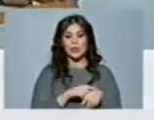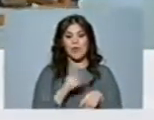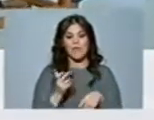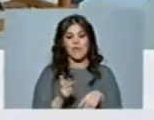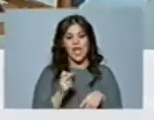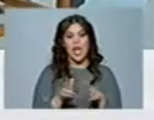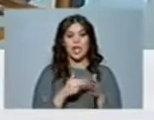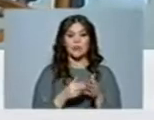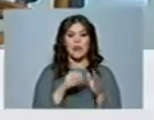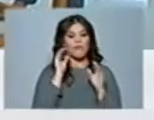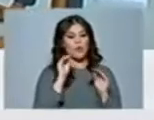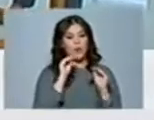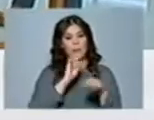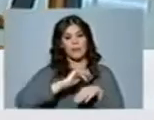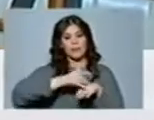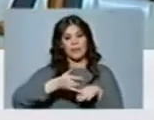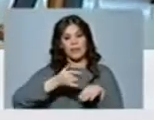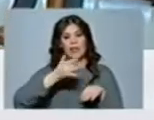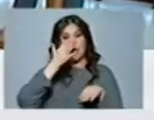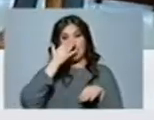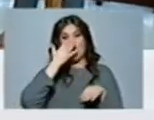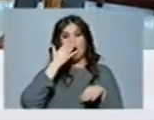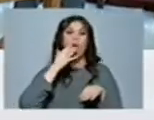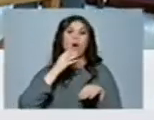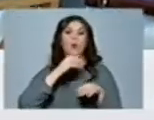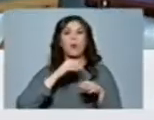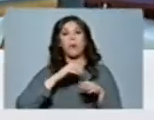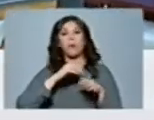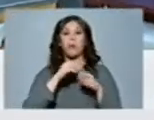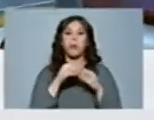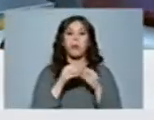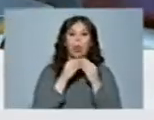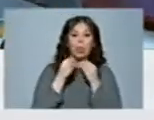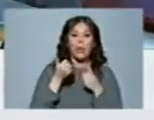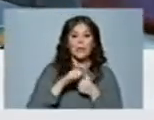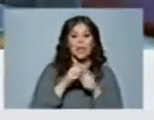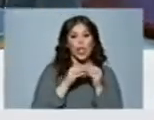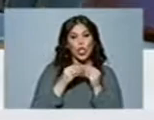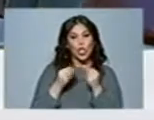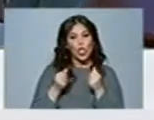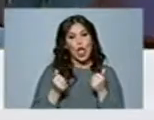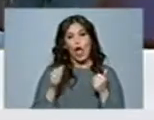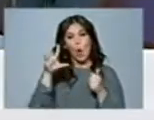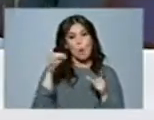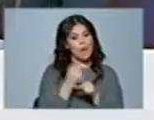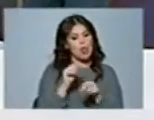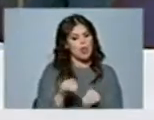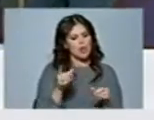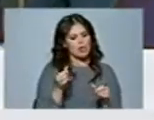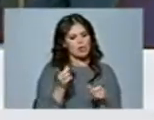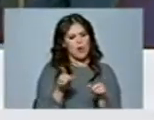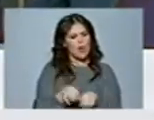estar à espera de formar profissionais como se de um puré de batata instantâneo se tratasse. Não é assim. A mesma coisa. Chefe, a escola